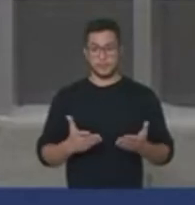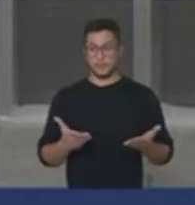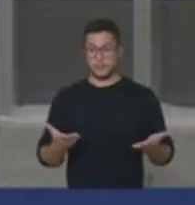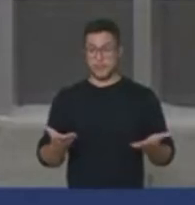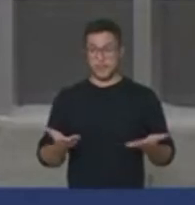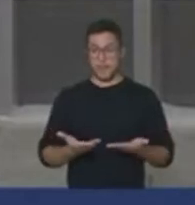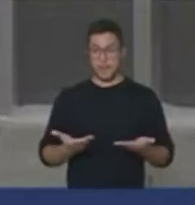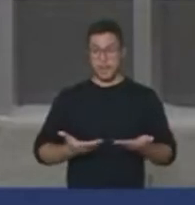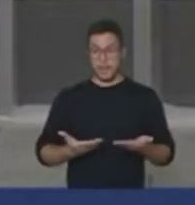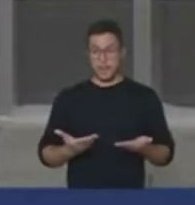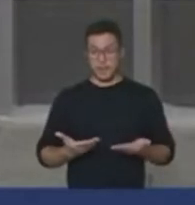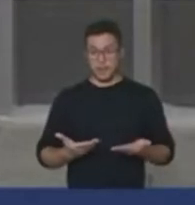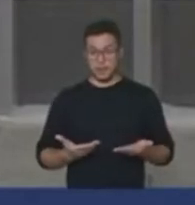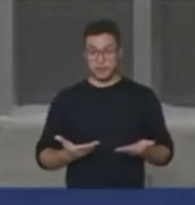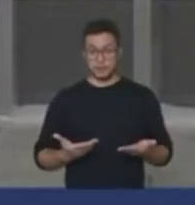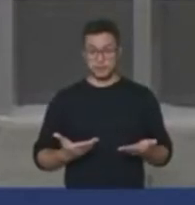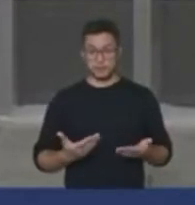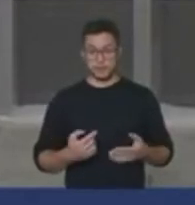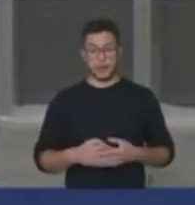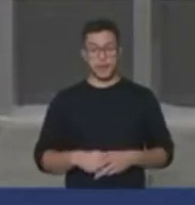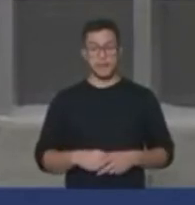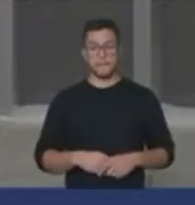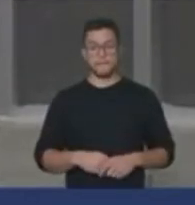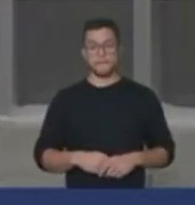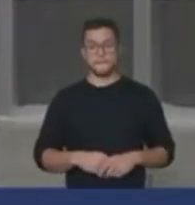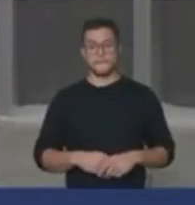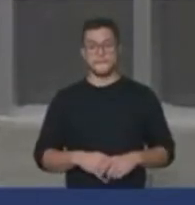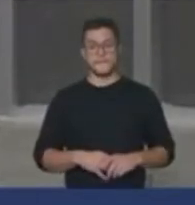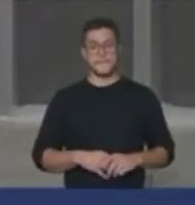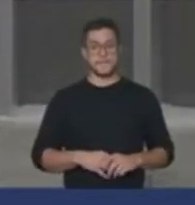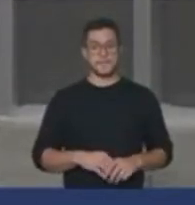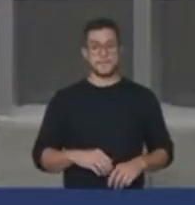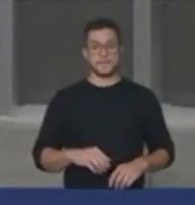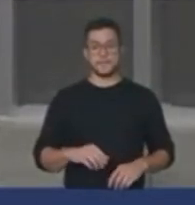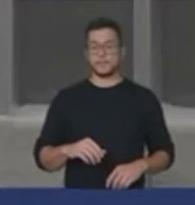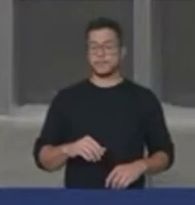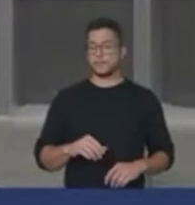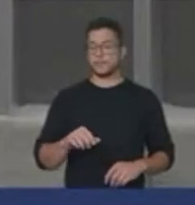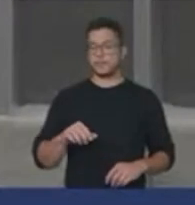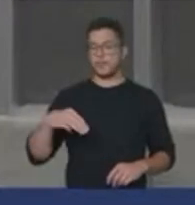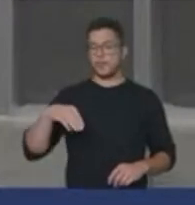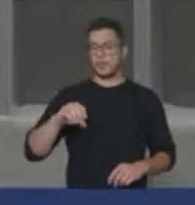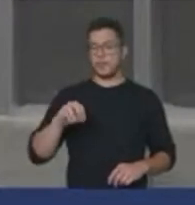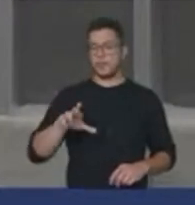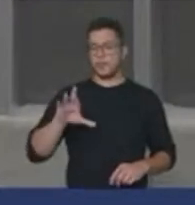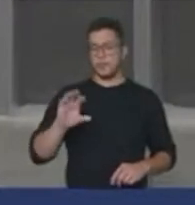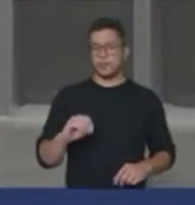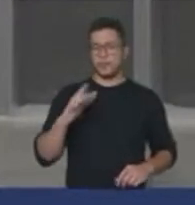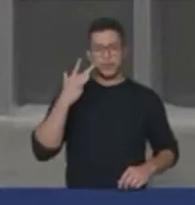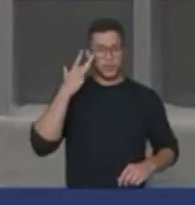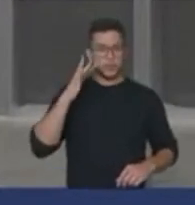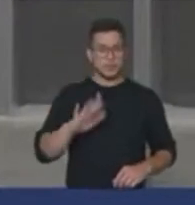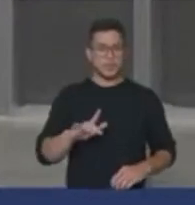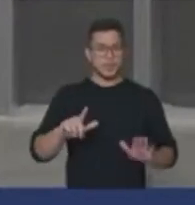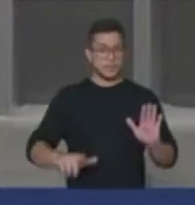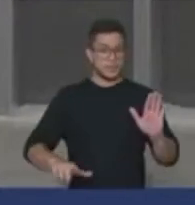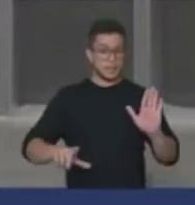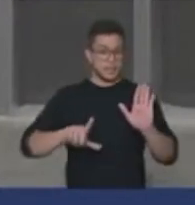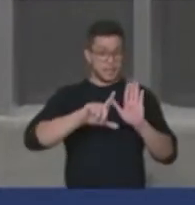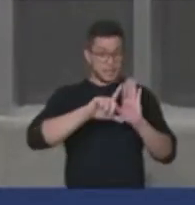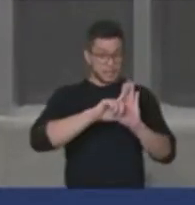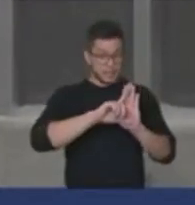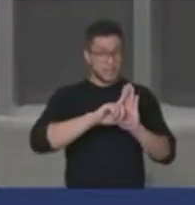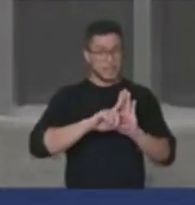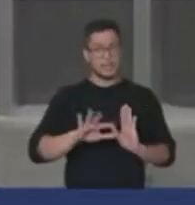Moro, que foi ex-juiz, não sabe da lei da ficha suja, que ele tanto enalquecia, que ele tanto